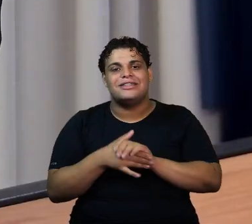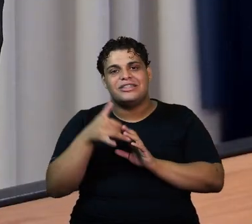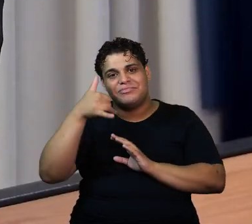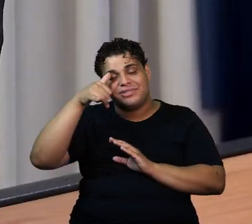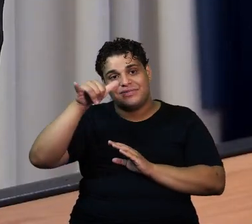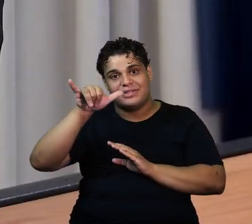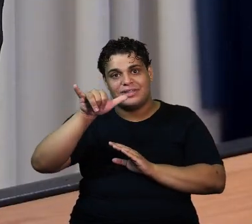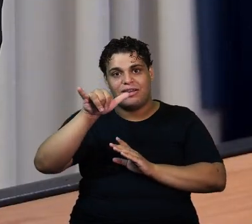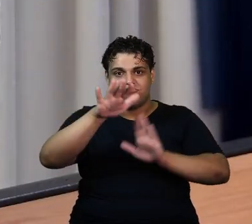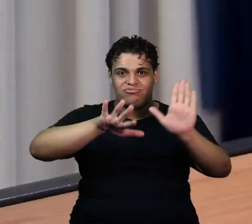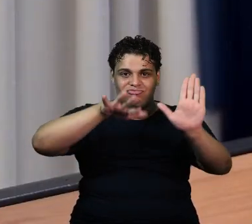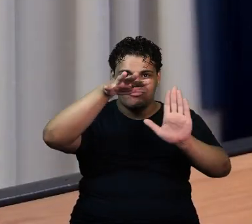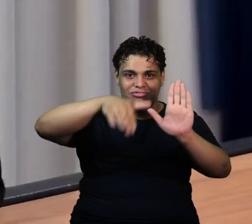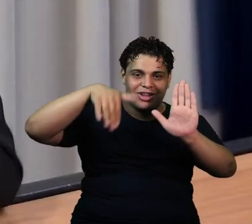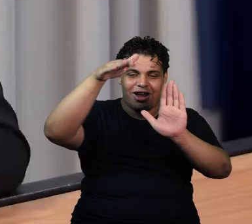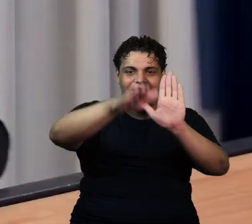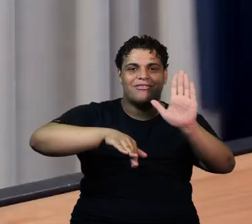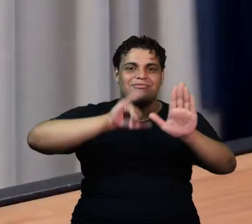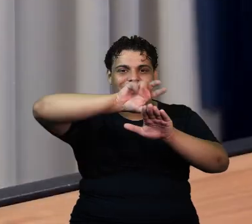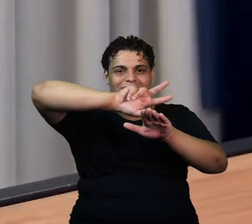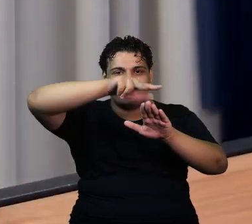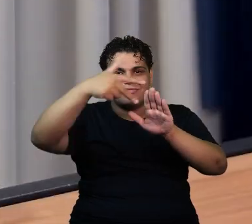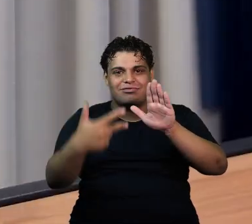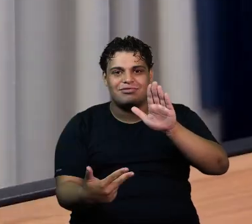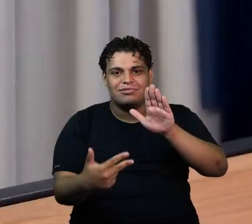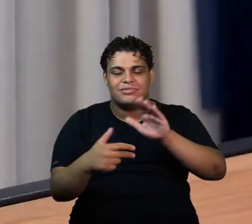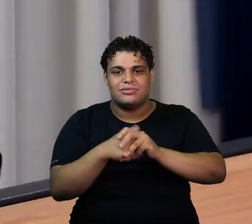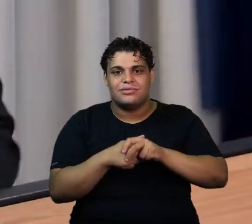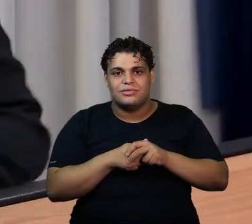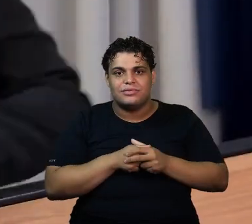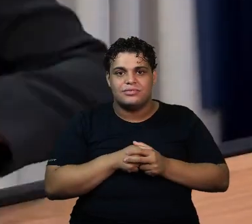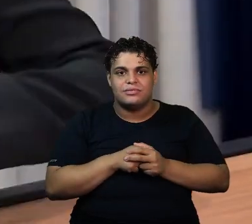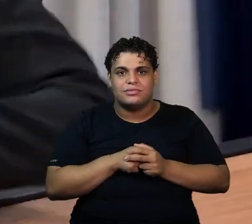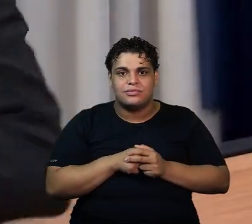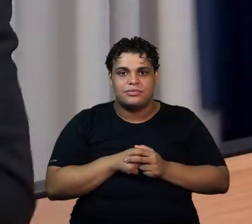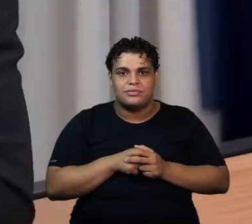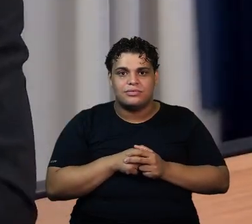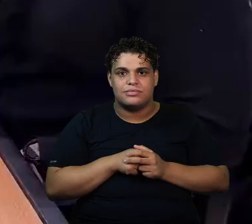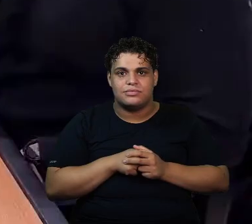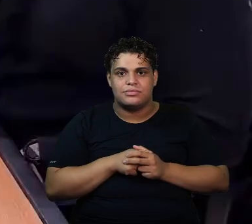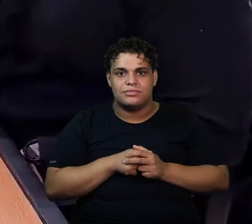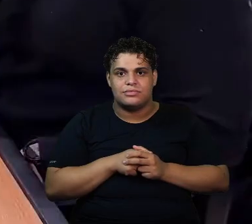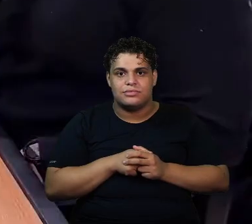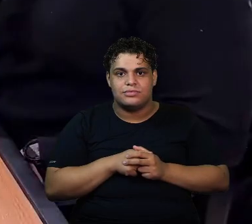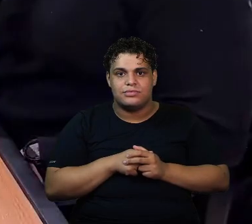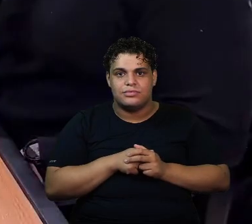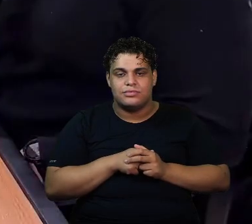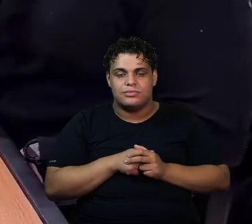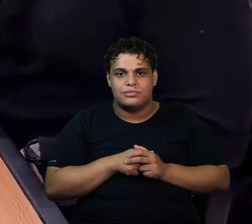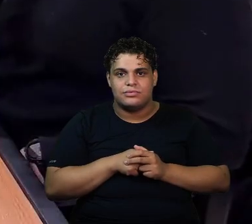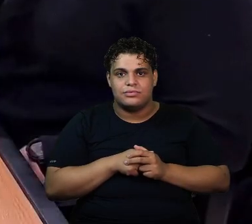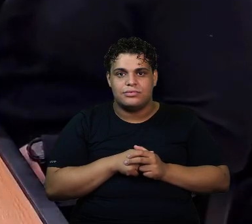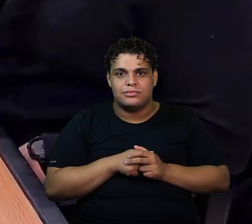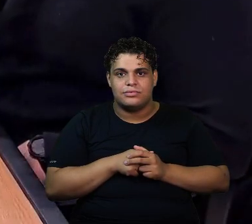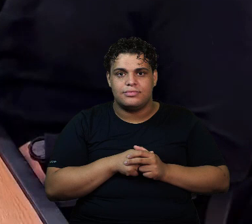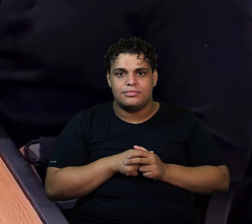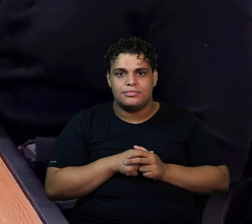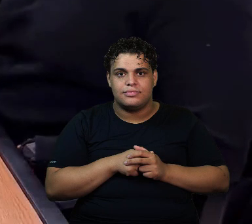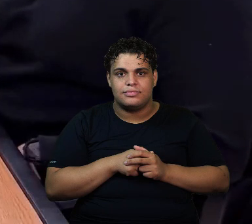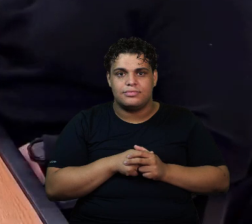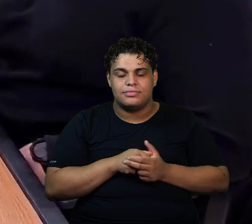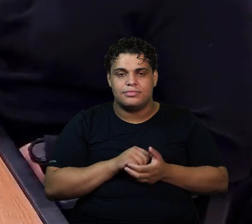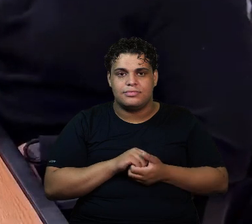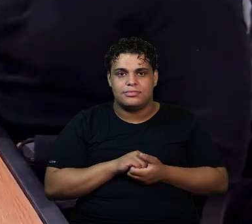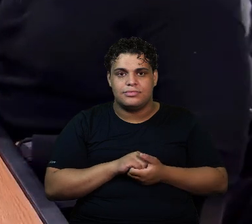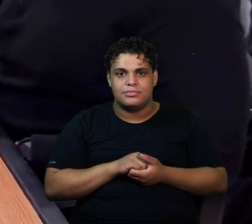dia Prevenção de mundial. afogamentos. 25 de Pela julho. ONU. Foi criado pela ONU isso. Foi criado um pela ONU isso, também, né? Está dando